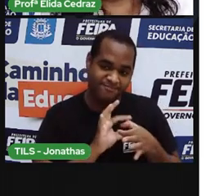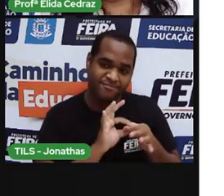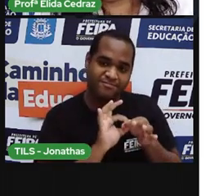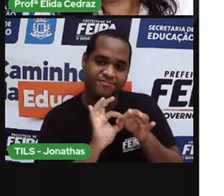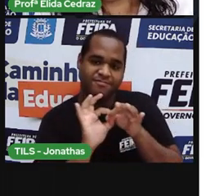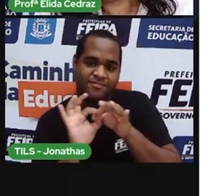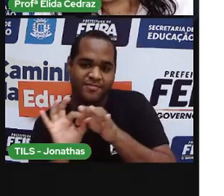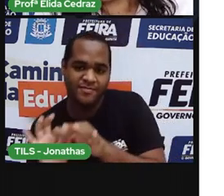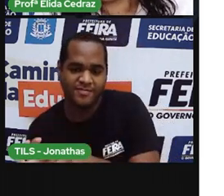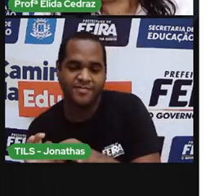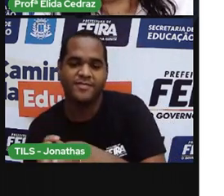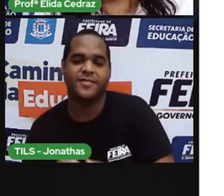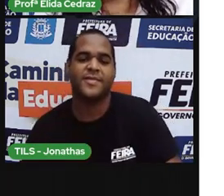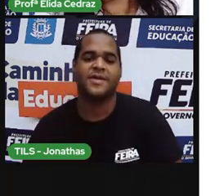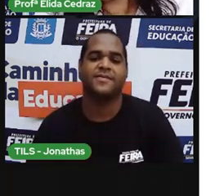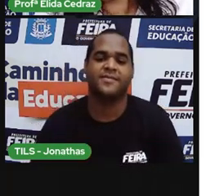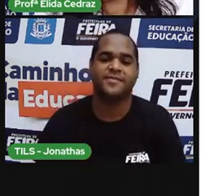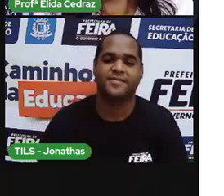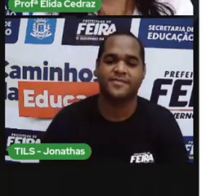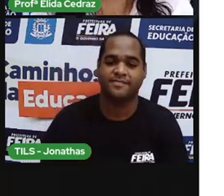que roubou meu coração.